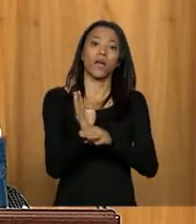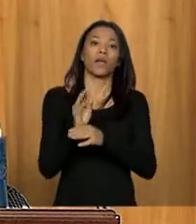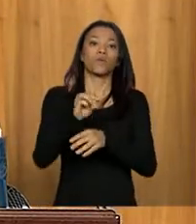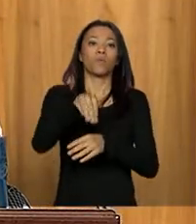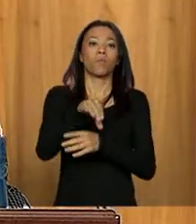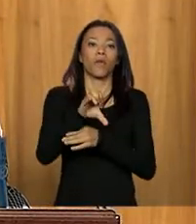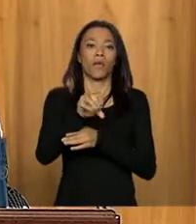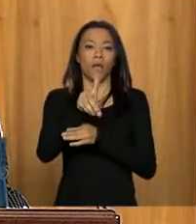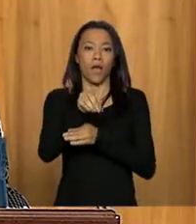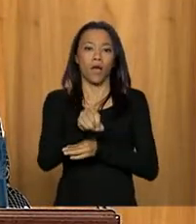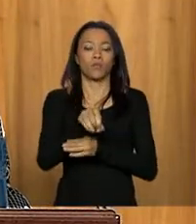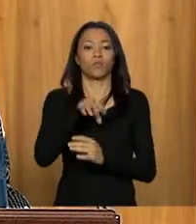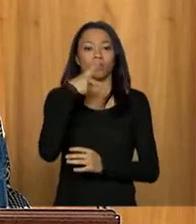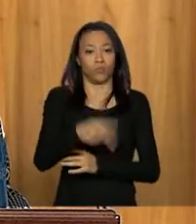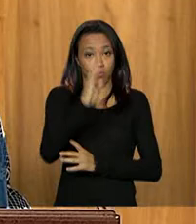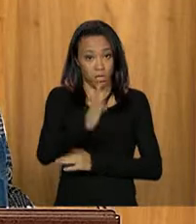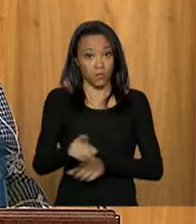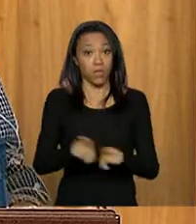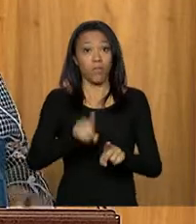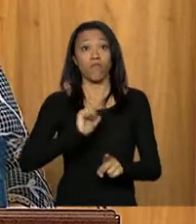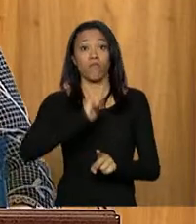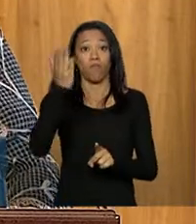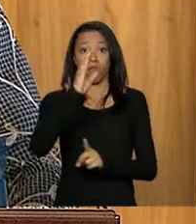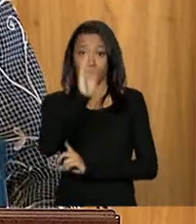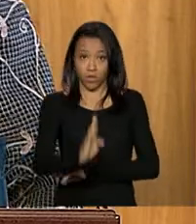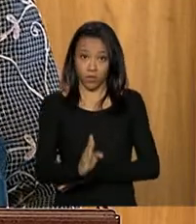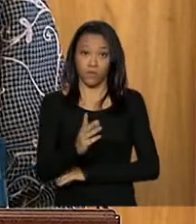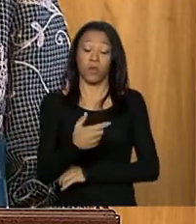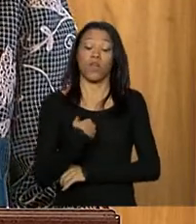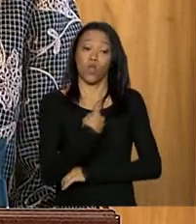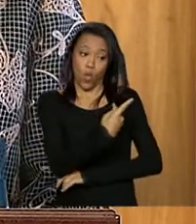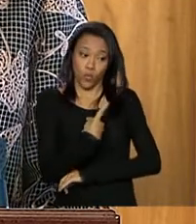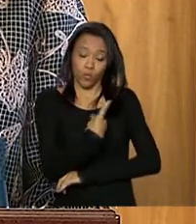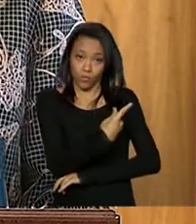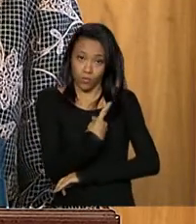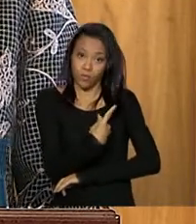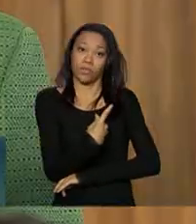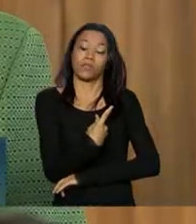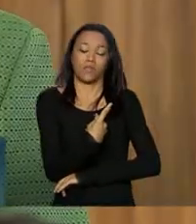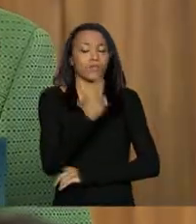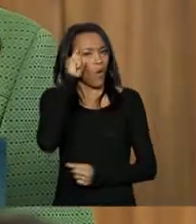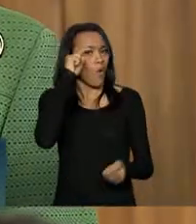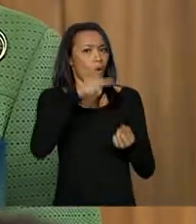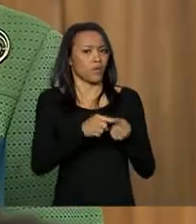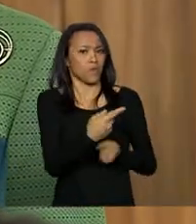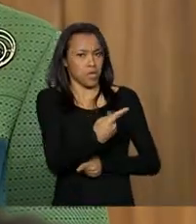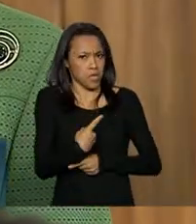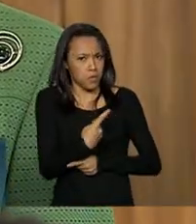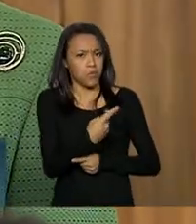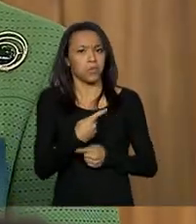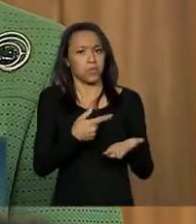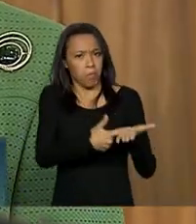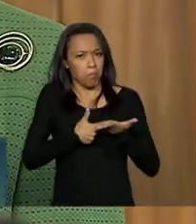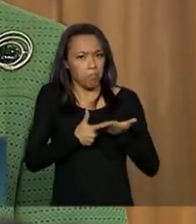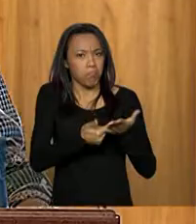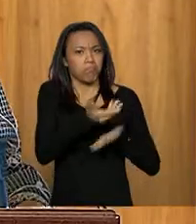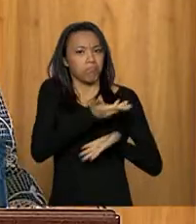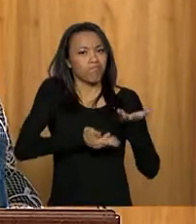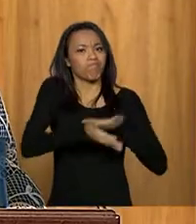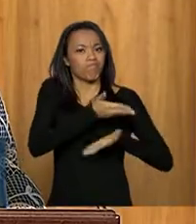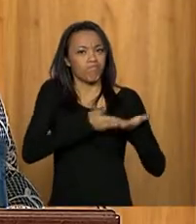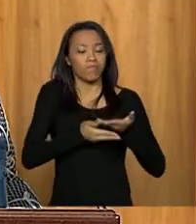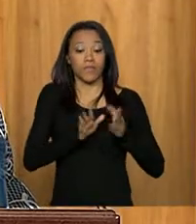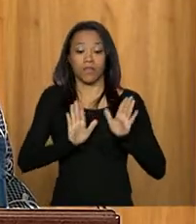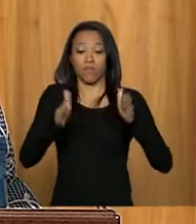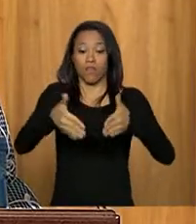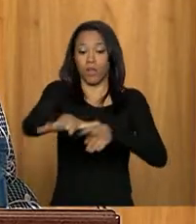internacionais. A presidente PAC e eu concordamos com o caráter estratégico de nossa parceria no